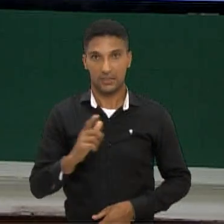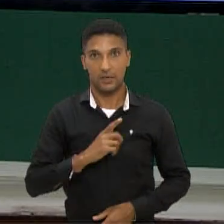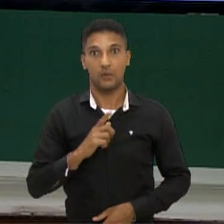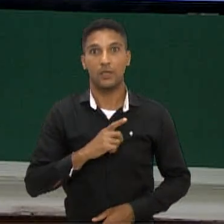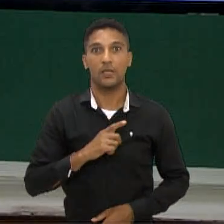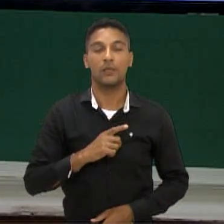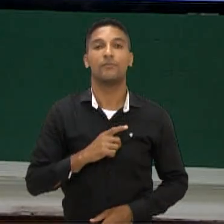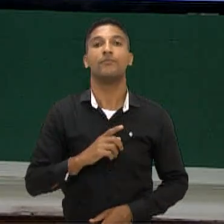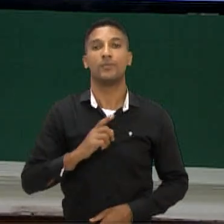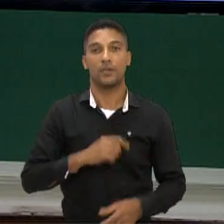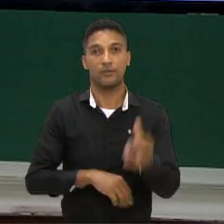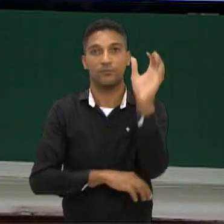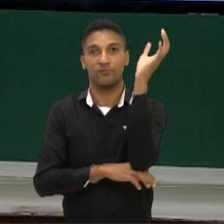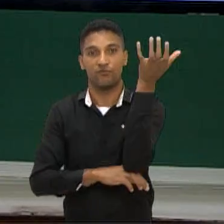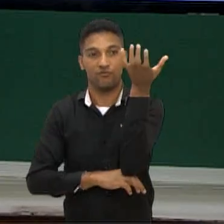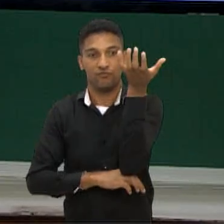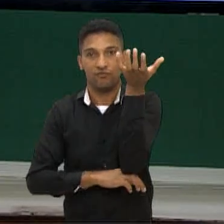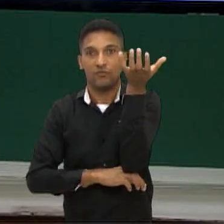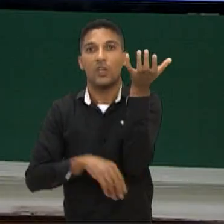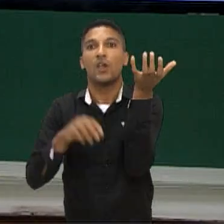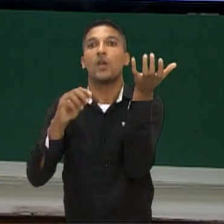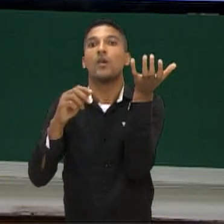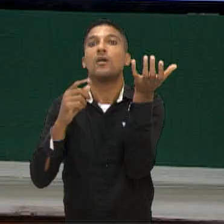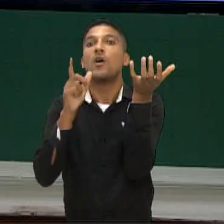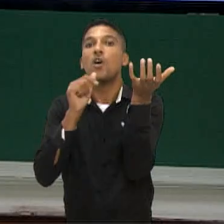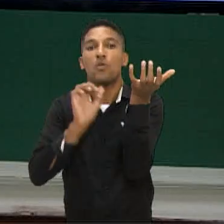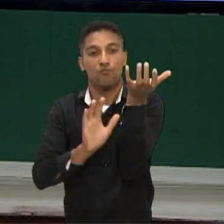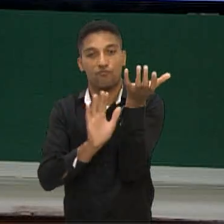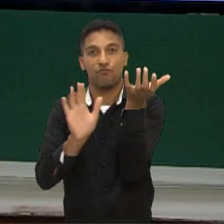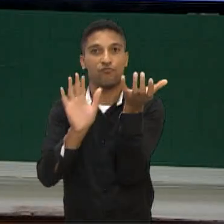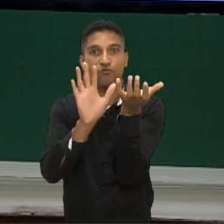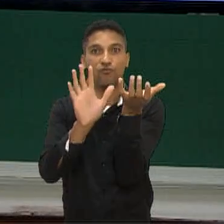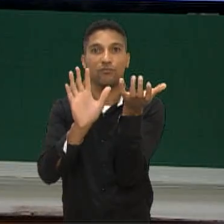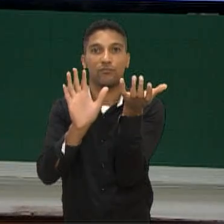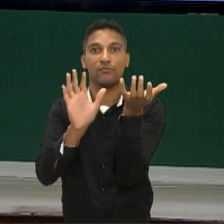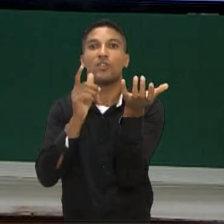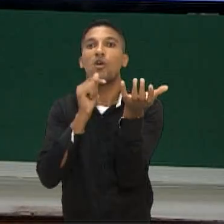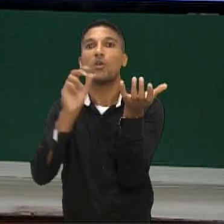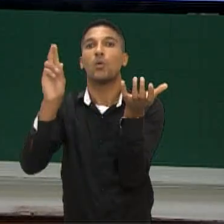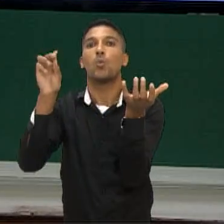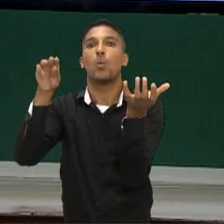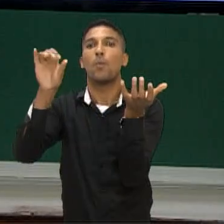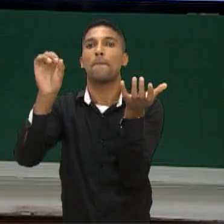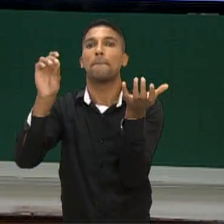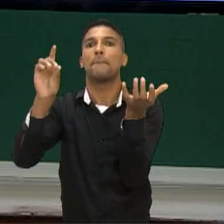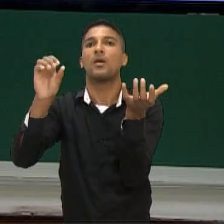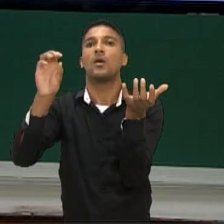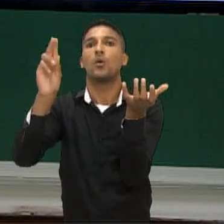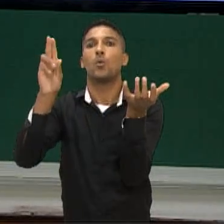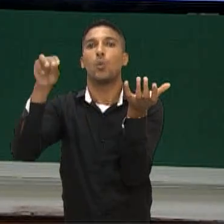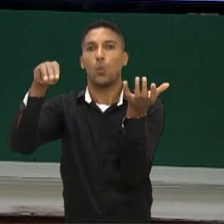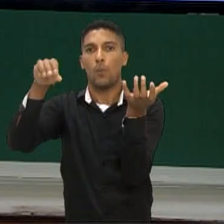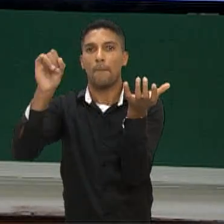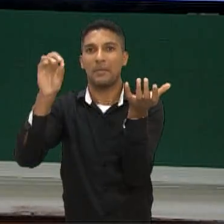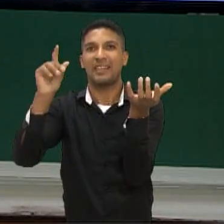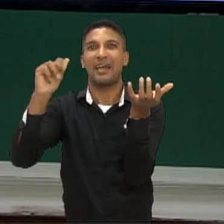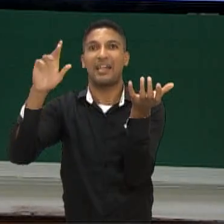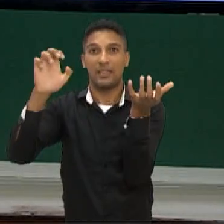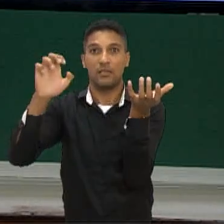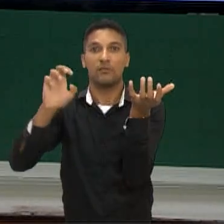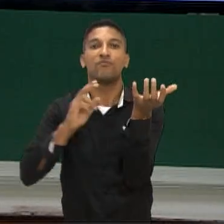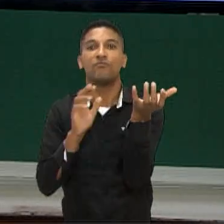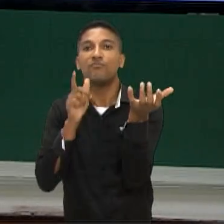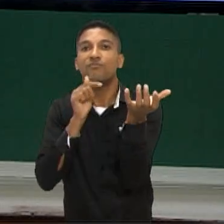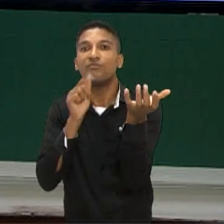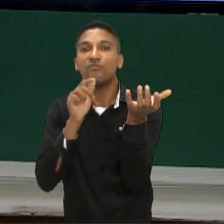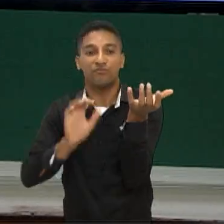umidade, né? Então, chove bastante na região. Se não fosse assim, a vegetação seria de outra coloração, seria